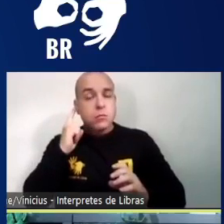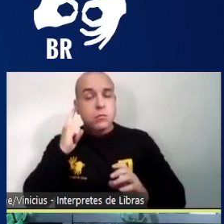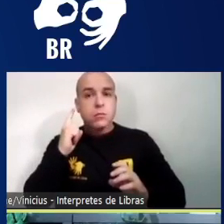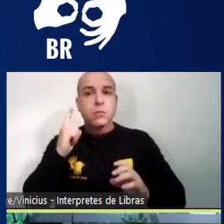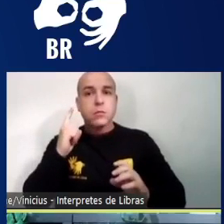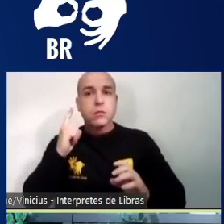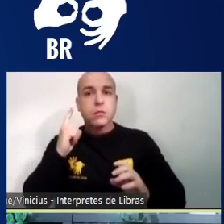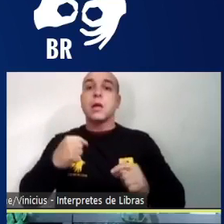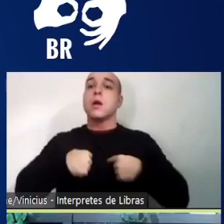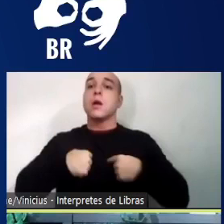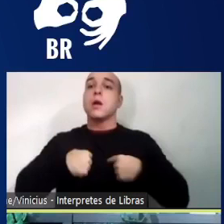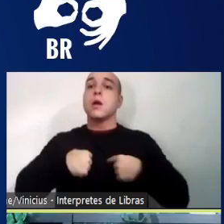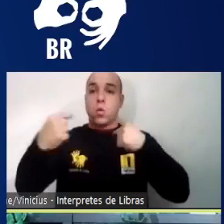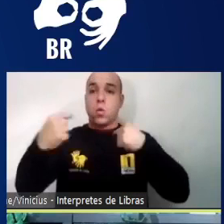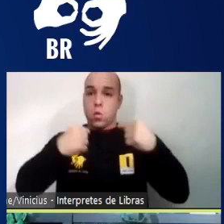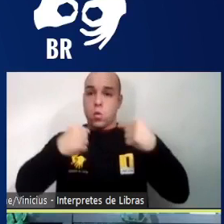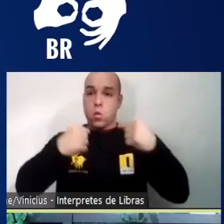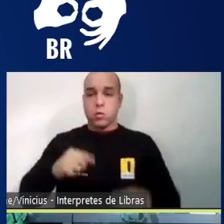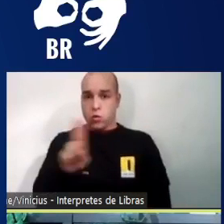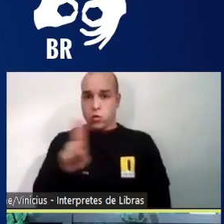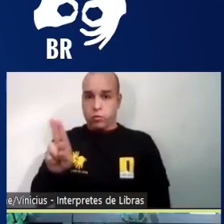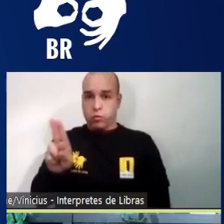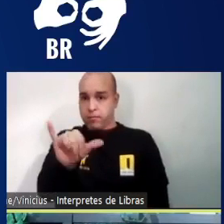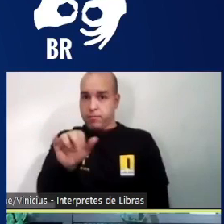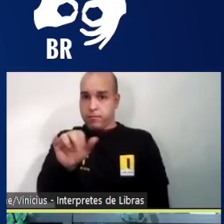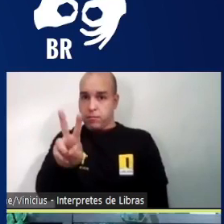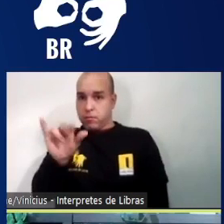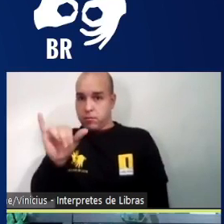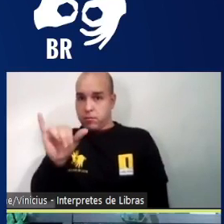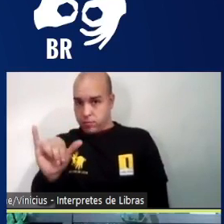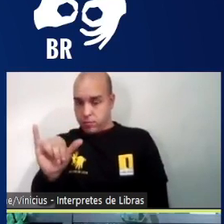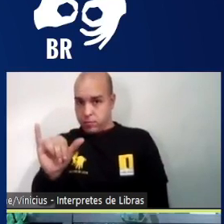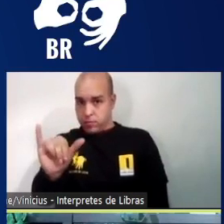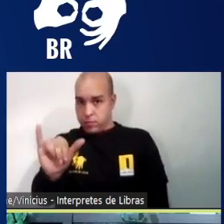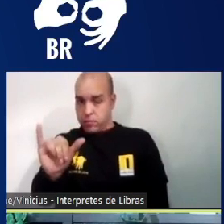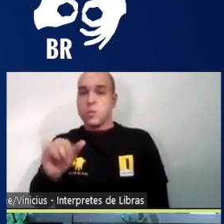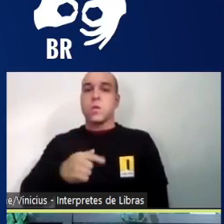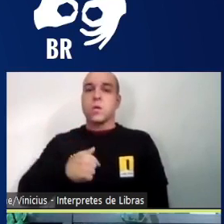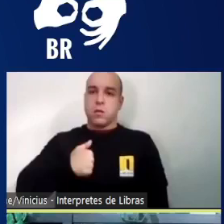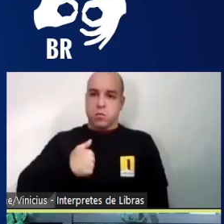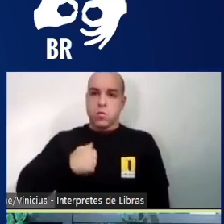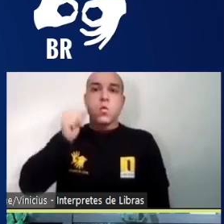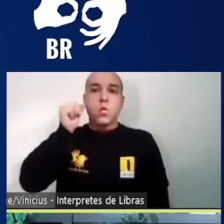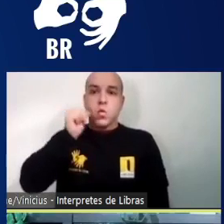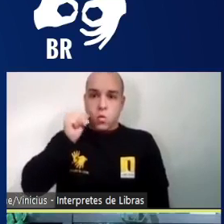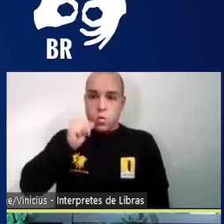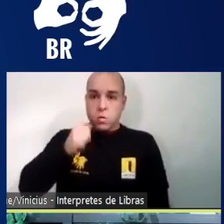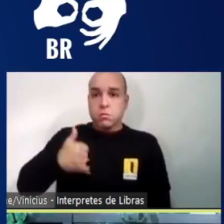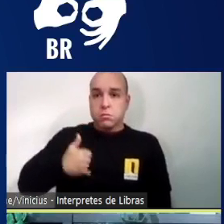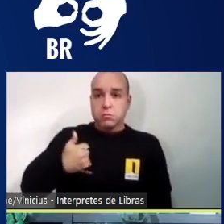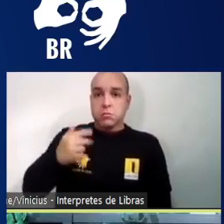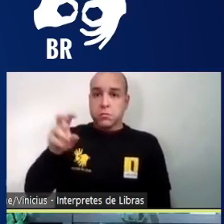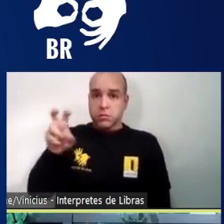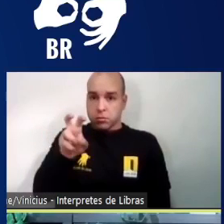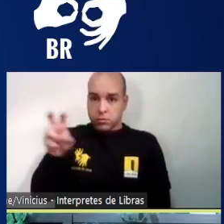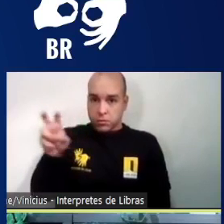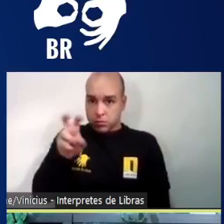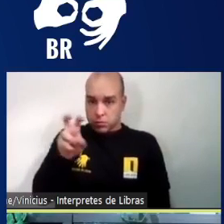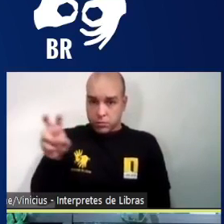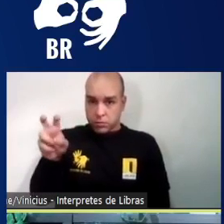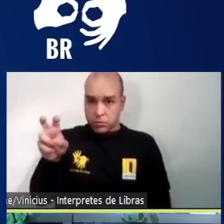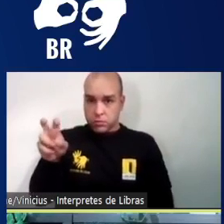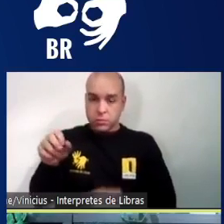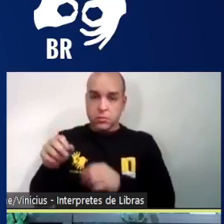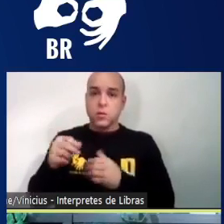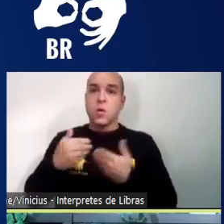sou Ive Abade, sou uma mulher cisgênero, 55 anos, de cor